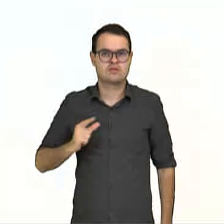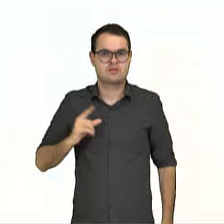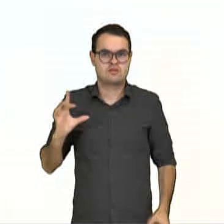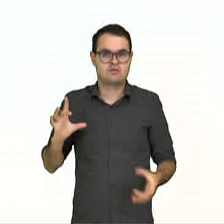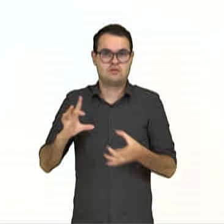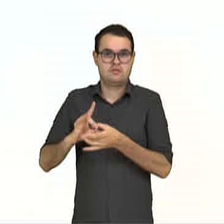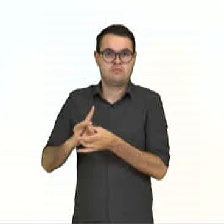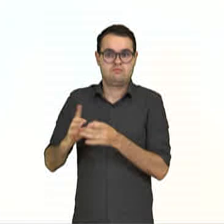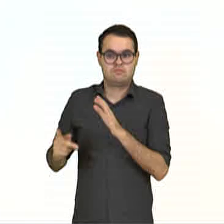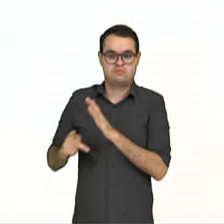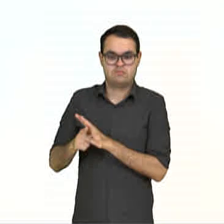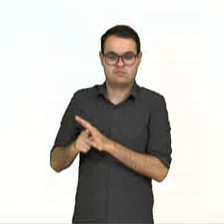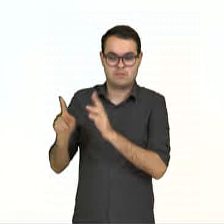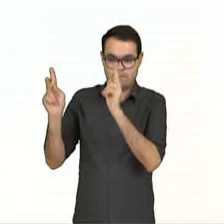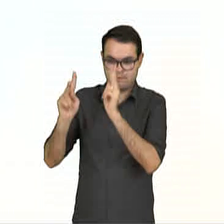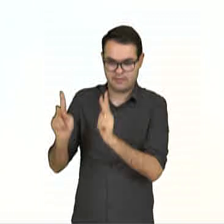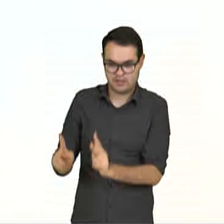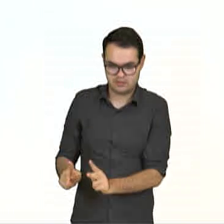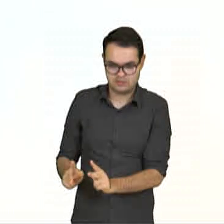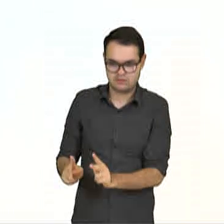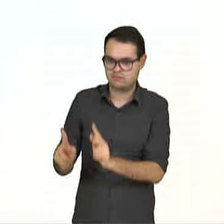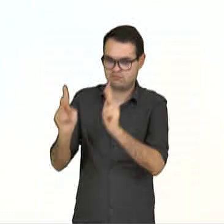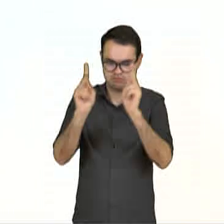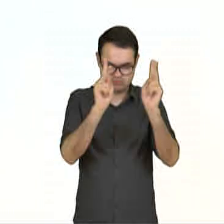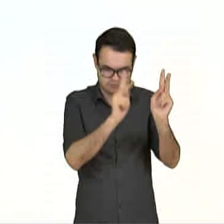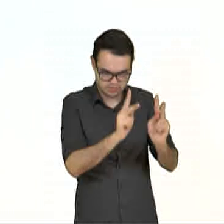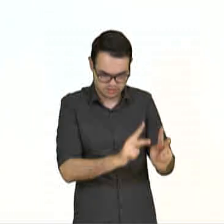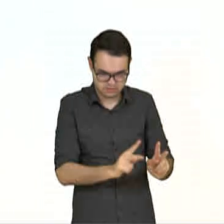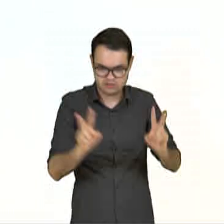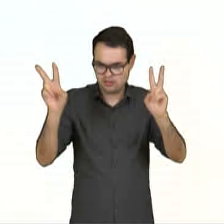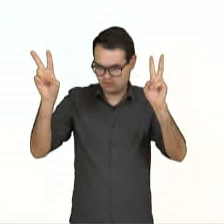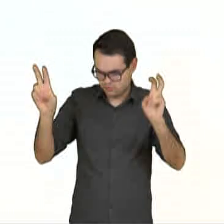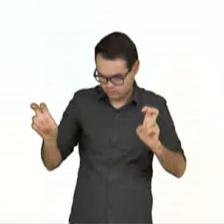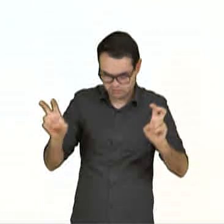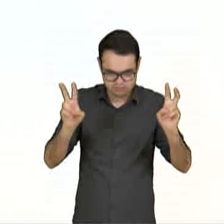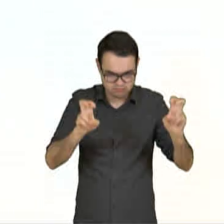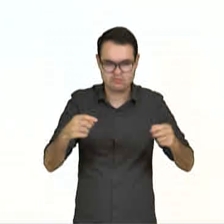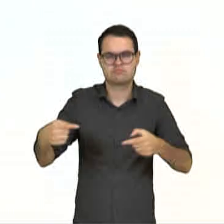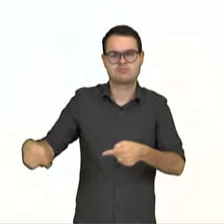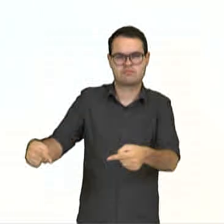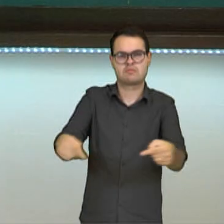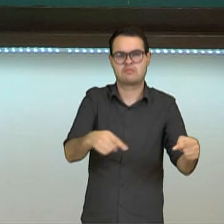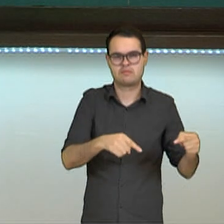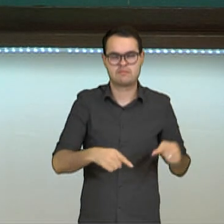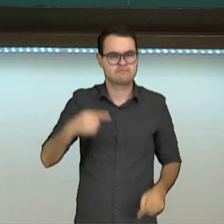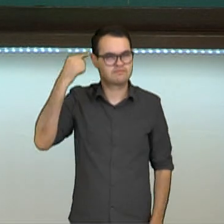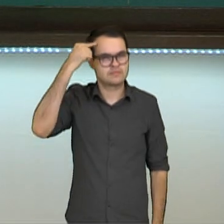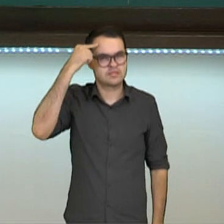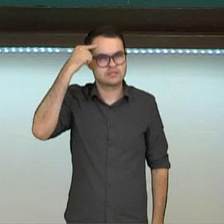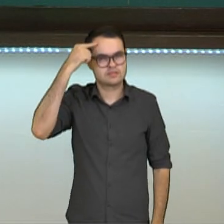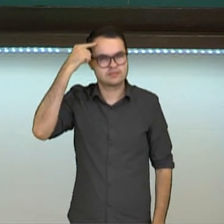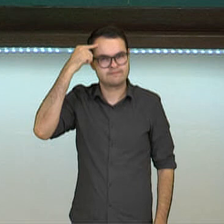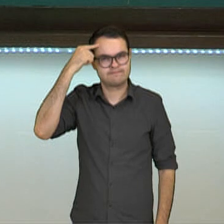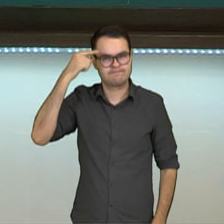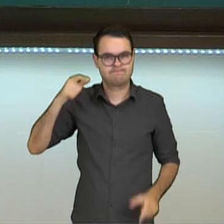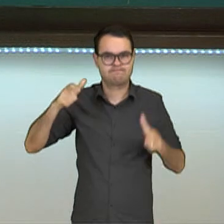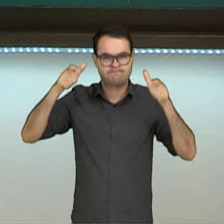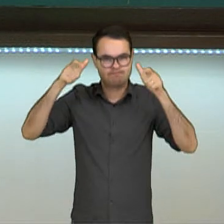à promoção da paz entre os povos. Então, você pensa numa cúpula,